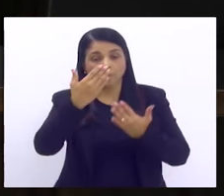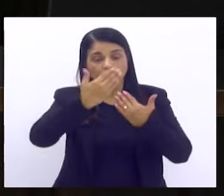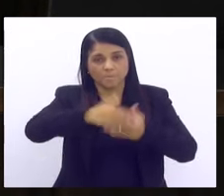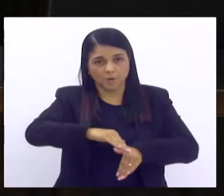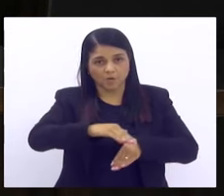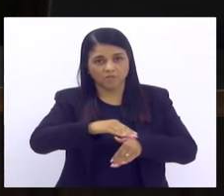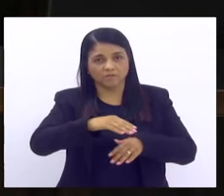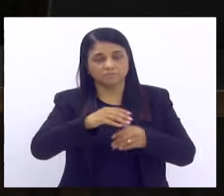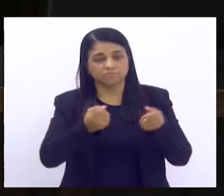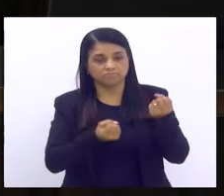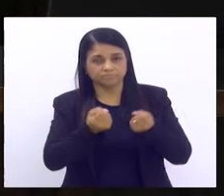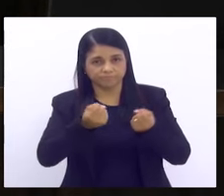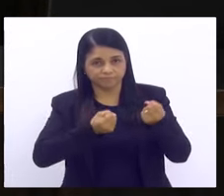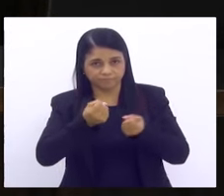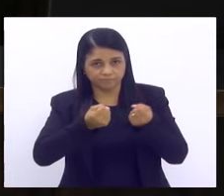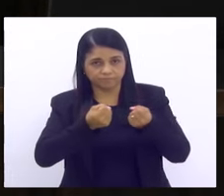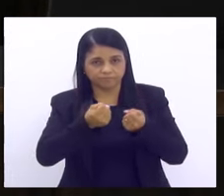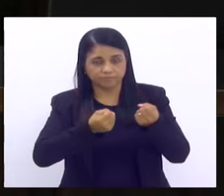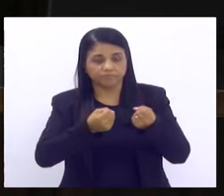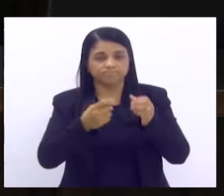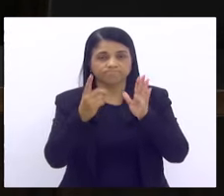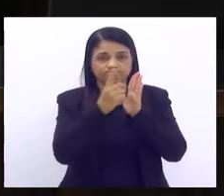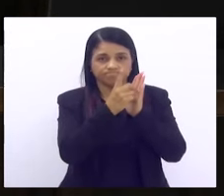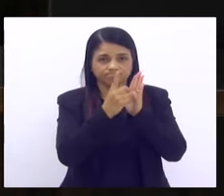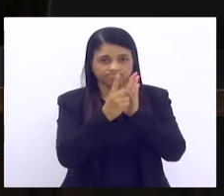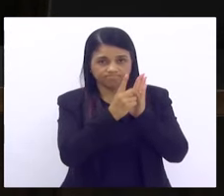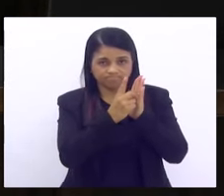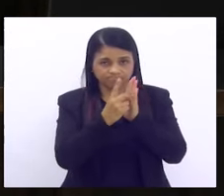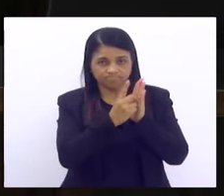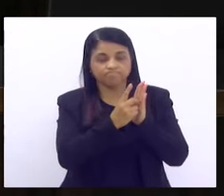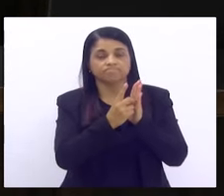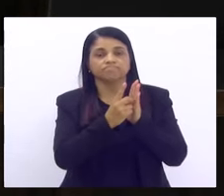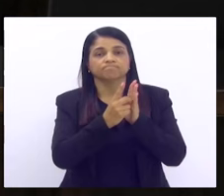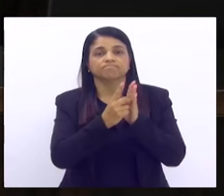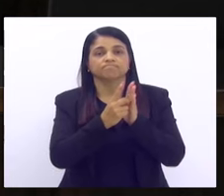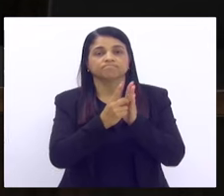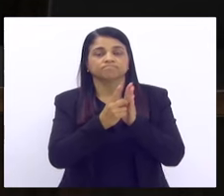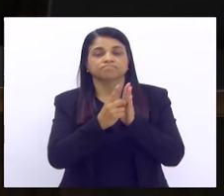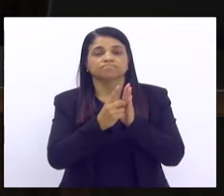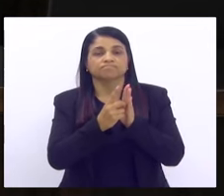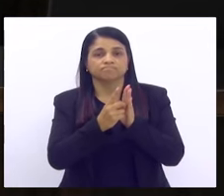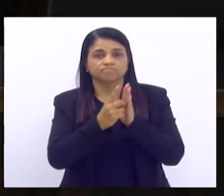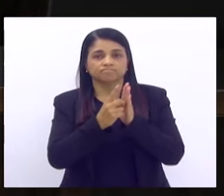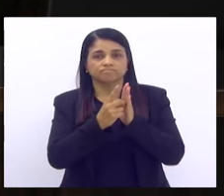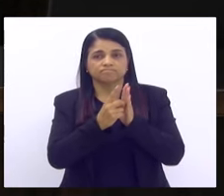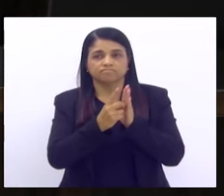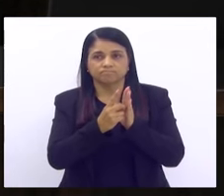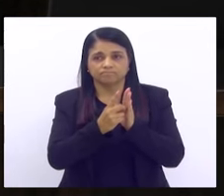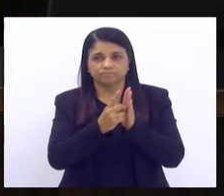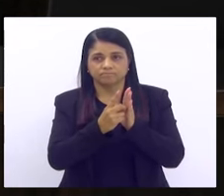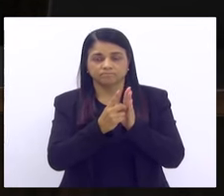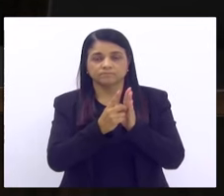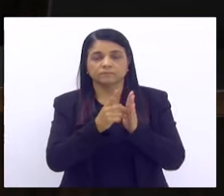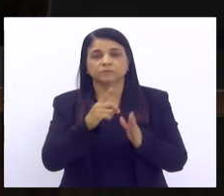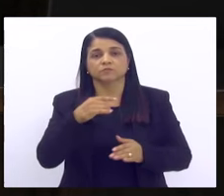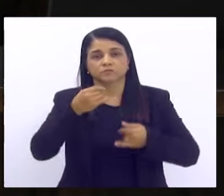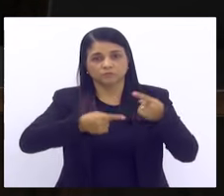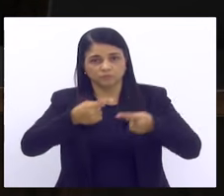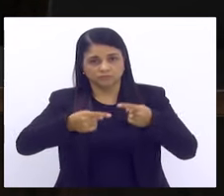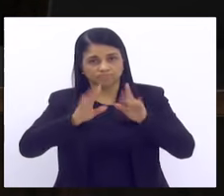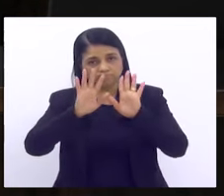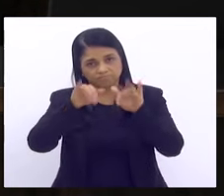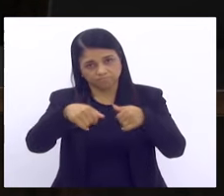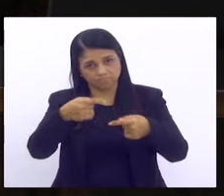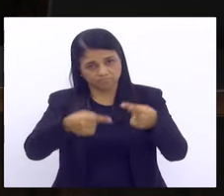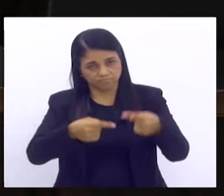direção veicular realizada pelo Departamento de Trânsito do Estado do Rio de Janeiro, DETRAN-RJ. Em discussão, não havendo quem queira